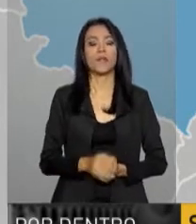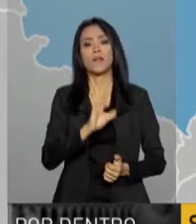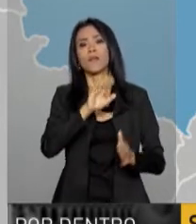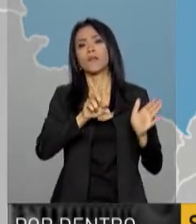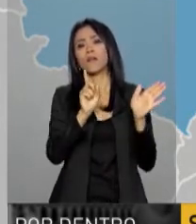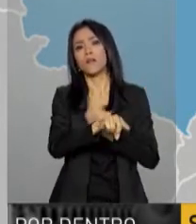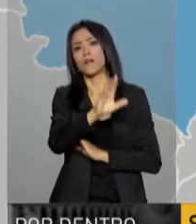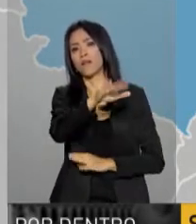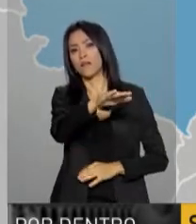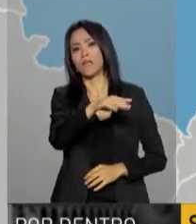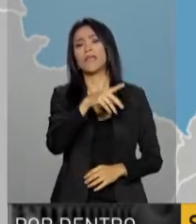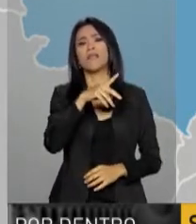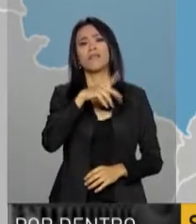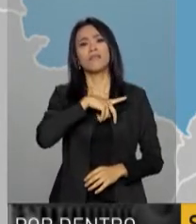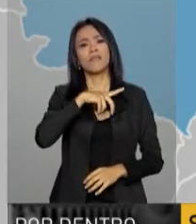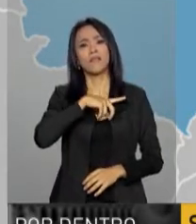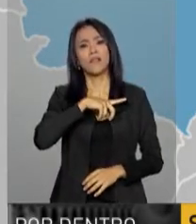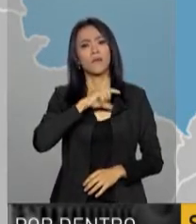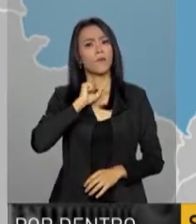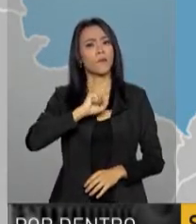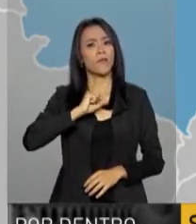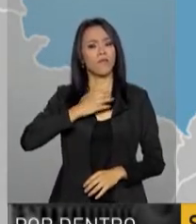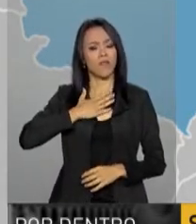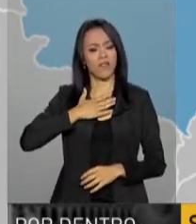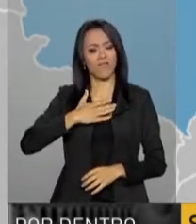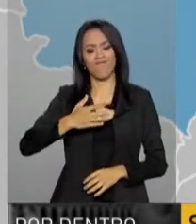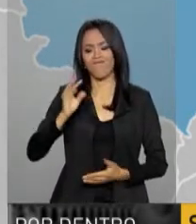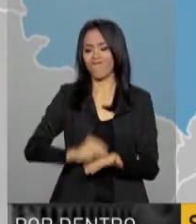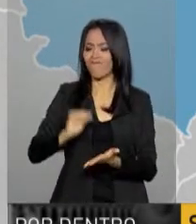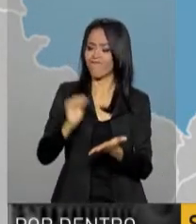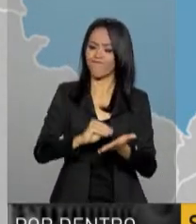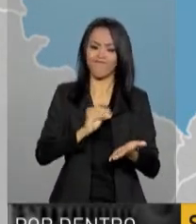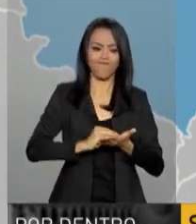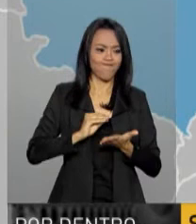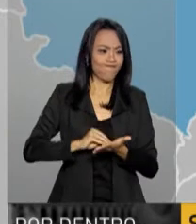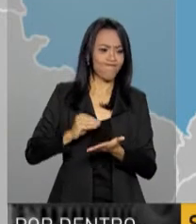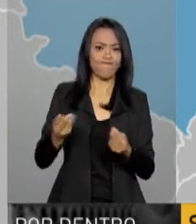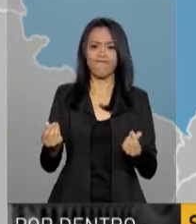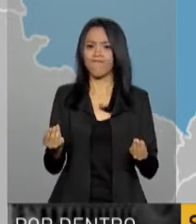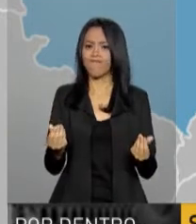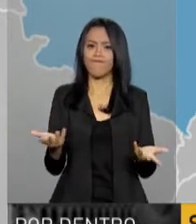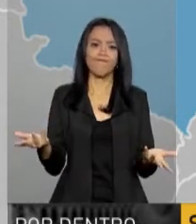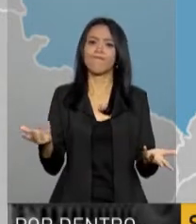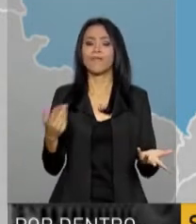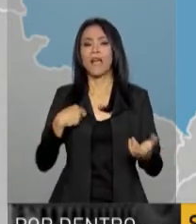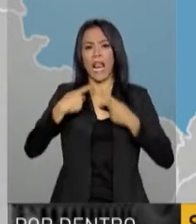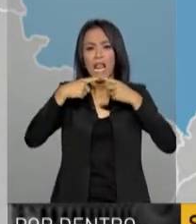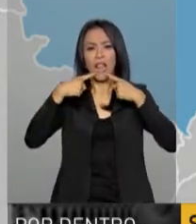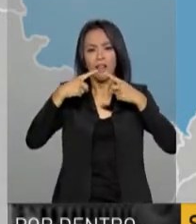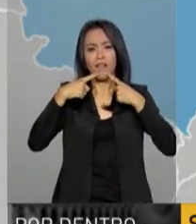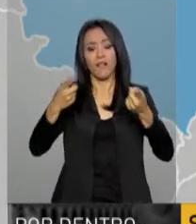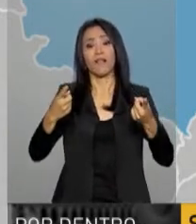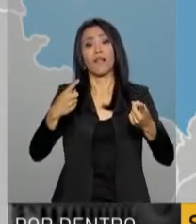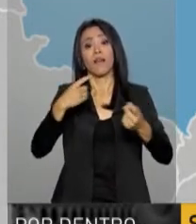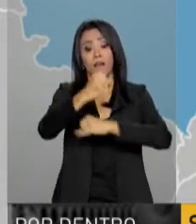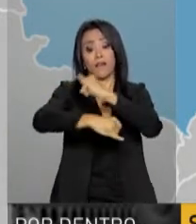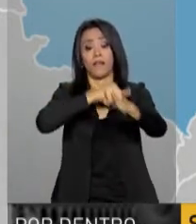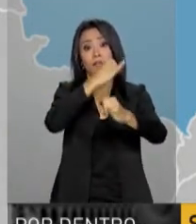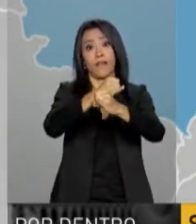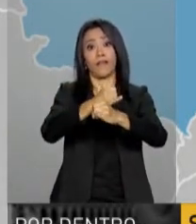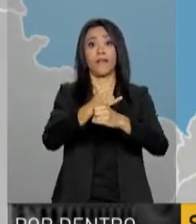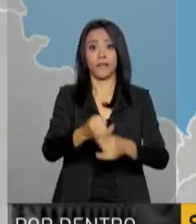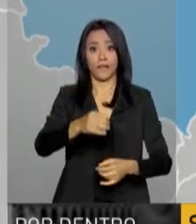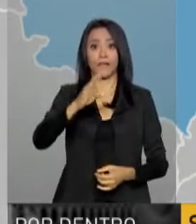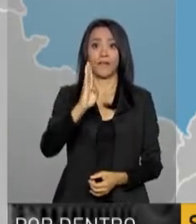uma grande satisfação do brasileiro com relação ao serviço de internet banda larga que é prestado pelas operadoras a maioria delas